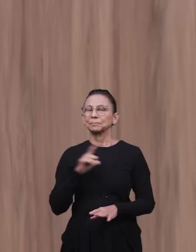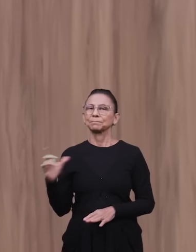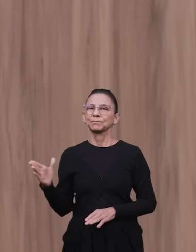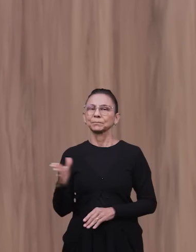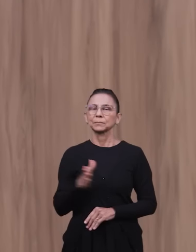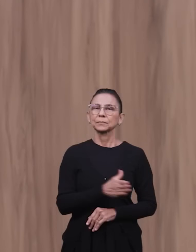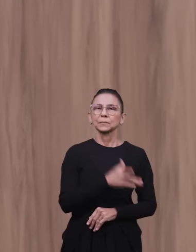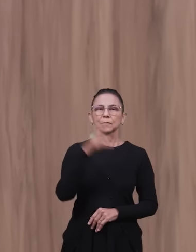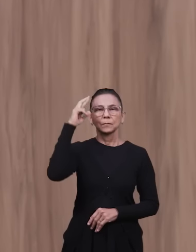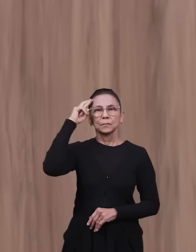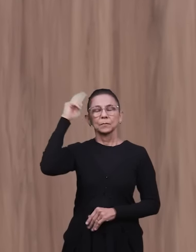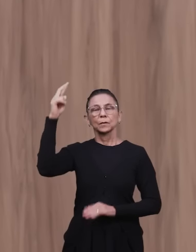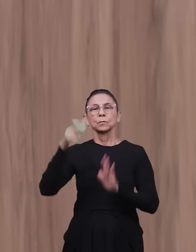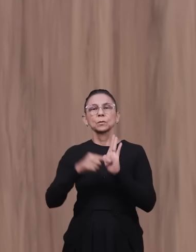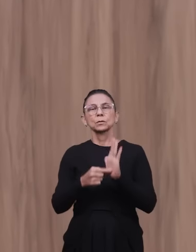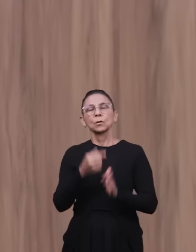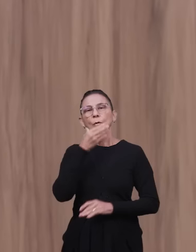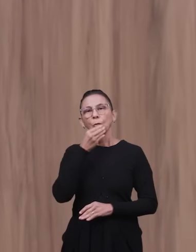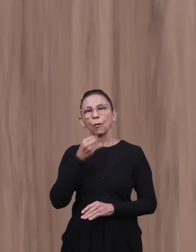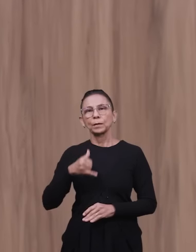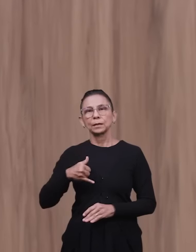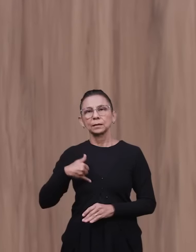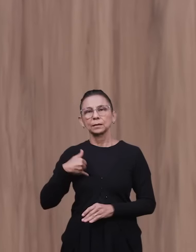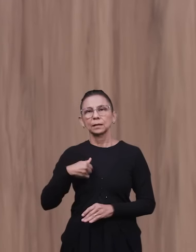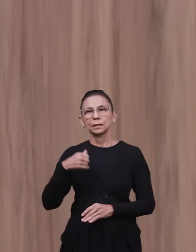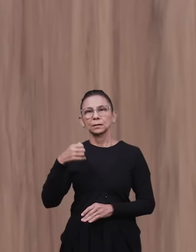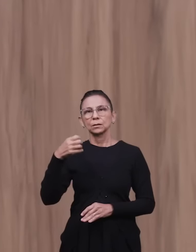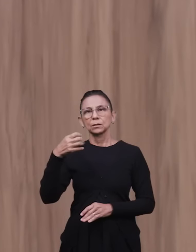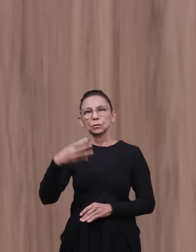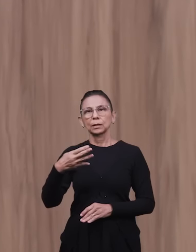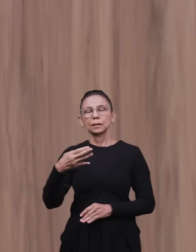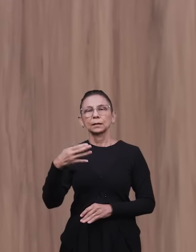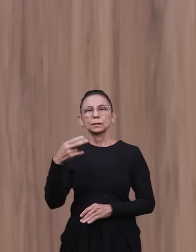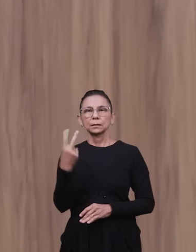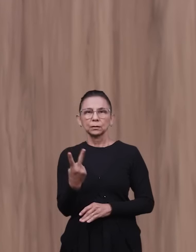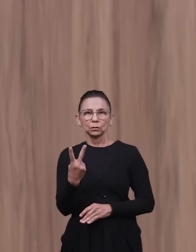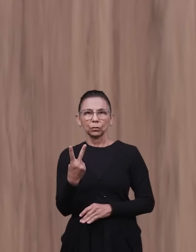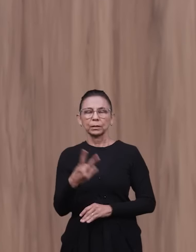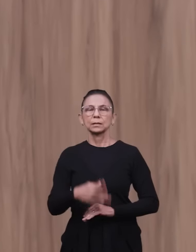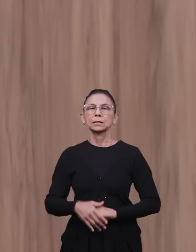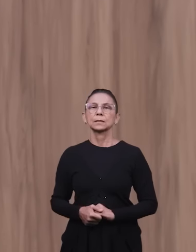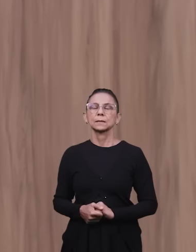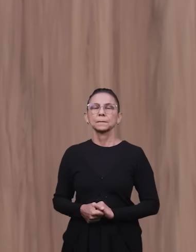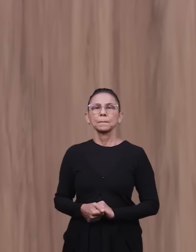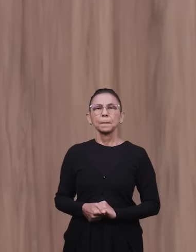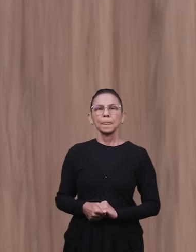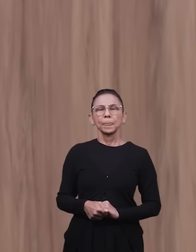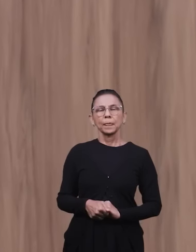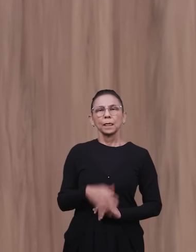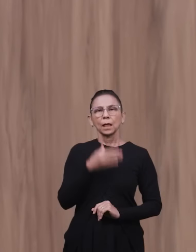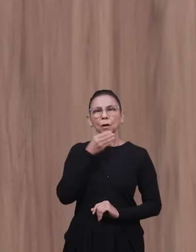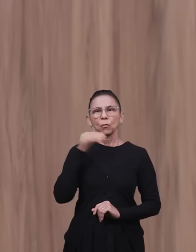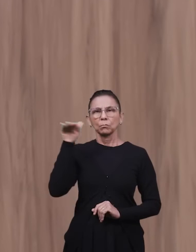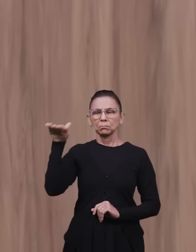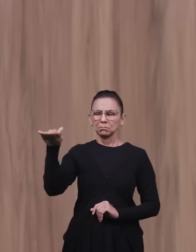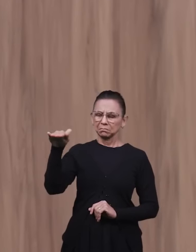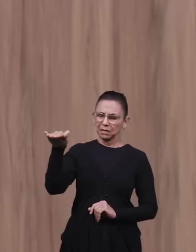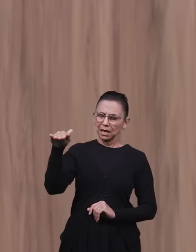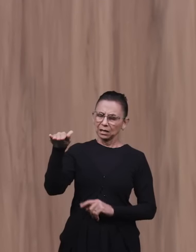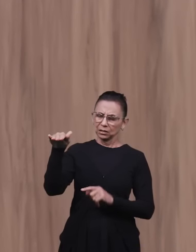O Senhor mostrou um homem que tem 42 anos de idade. Ele tem estatura